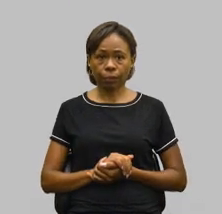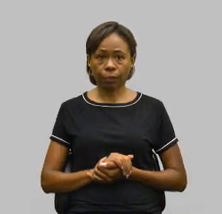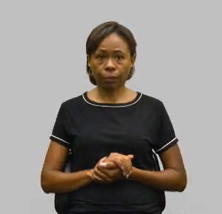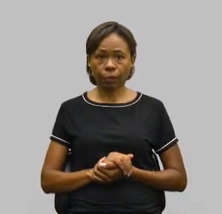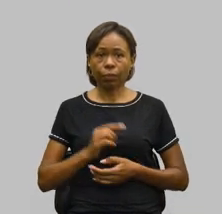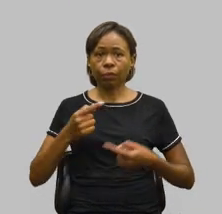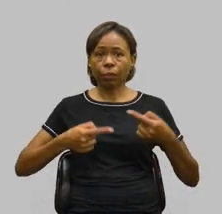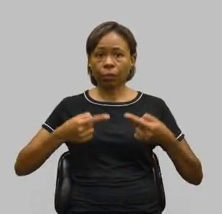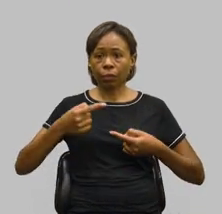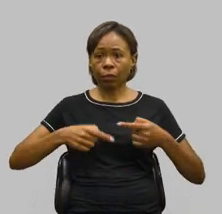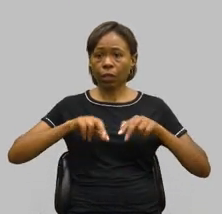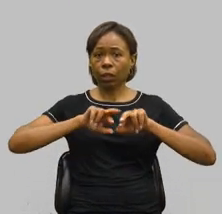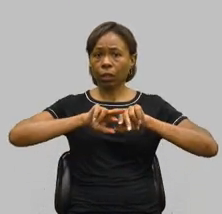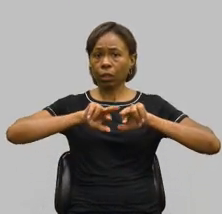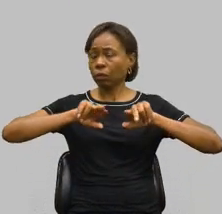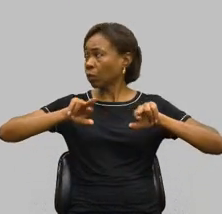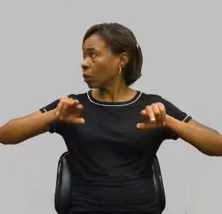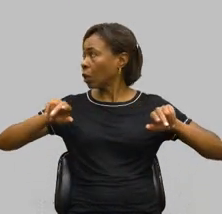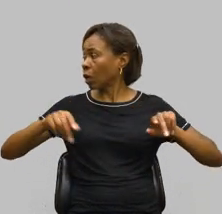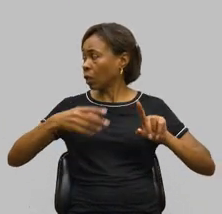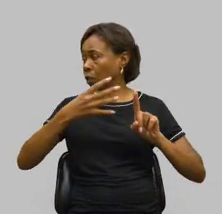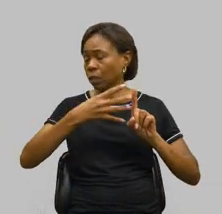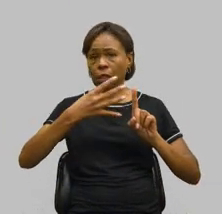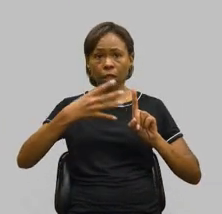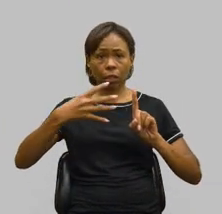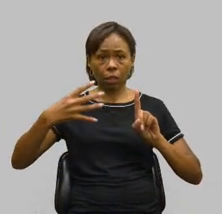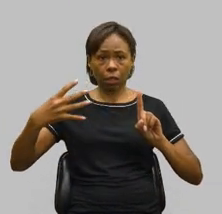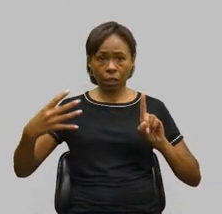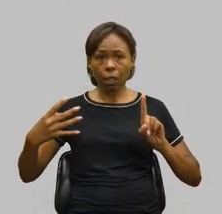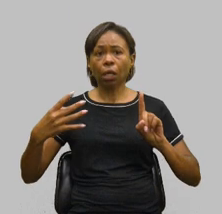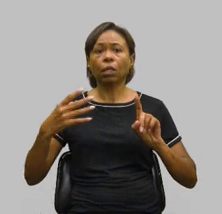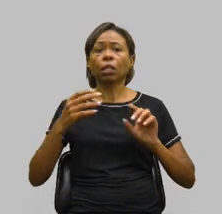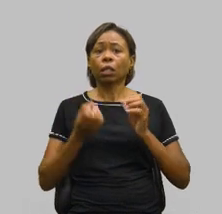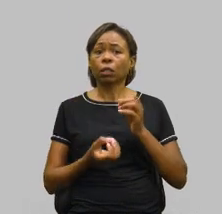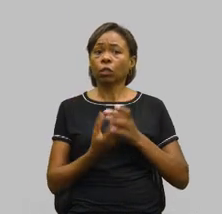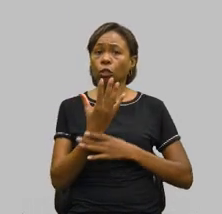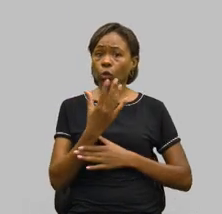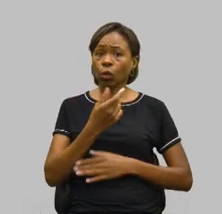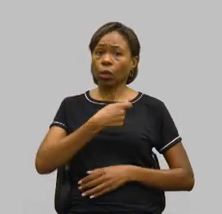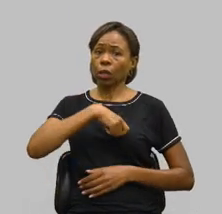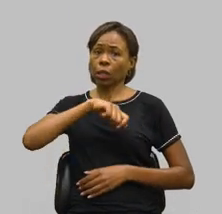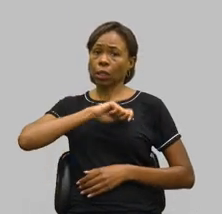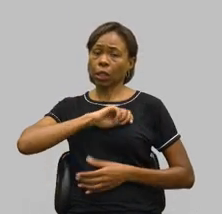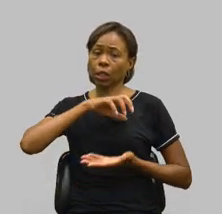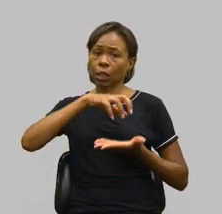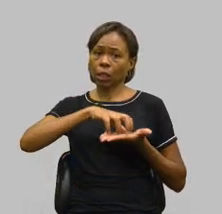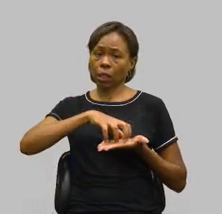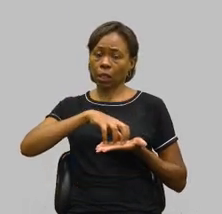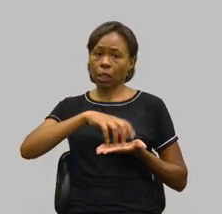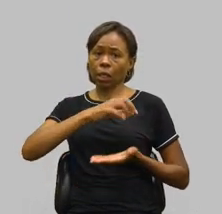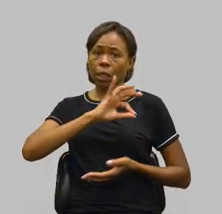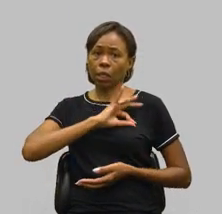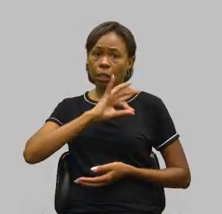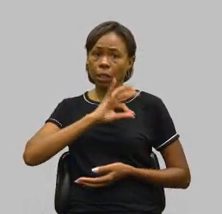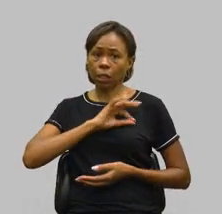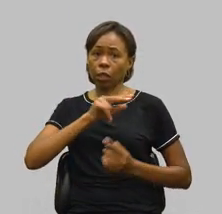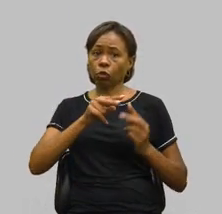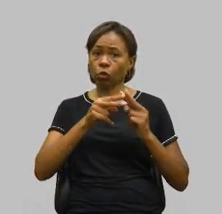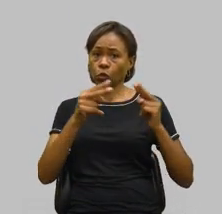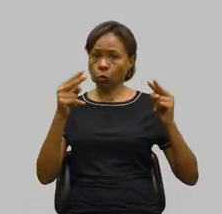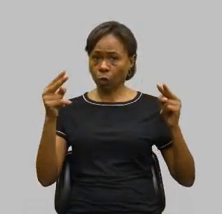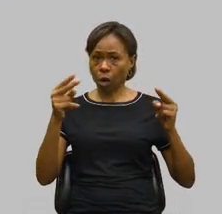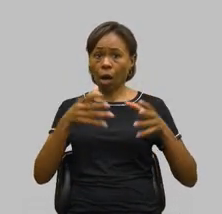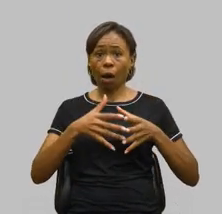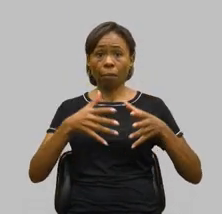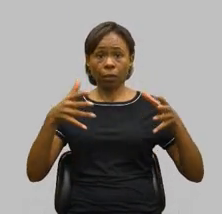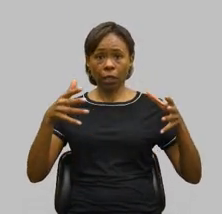política da diversidade lgbtq a mais nós fizemos a ação da delegacia virtual ampliada em junho de 2023